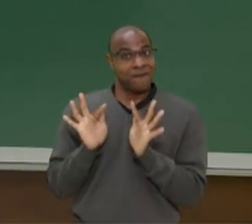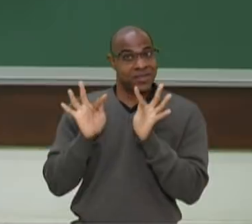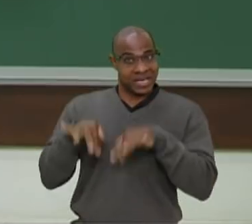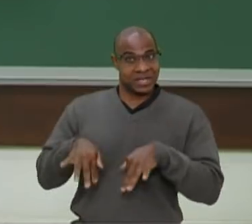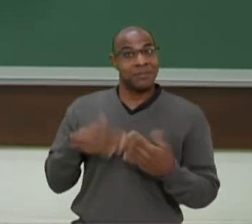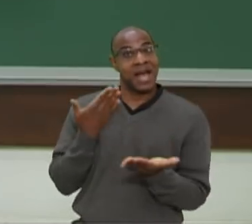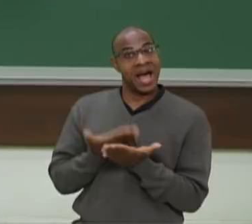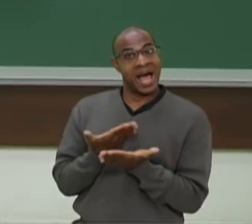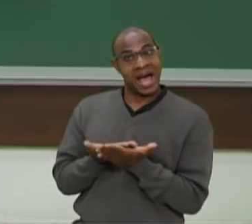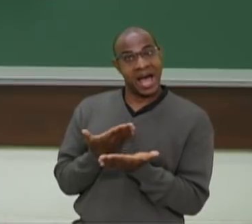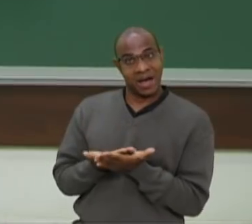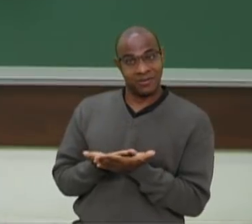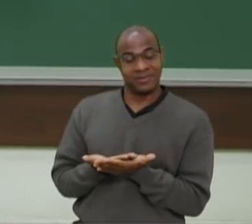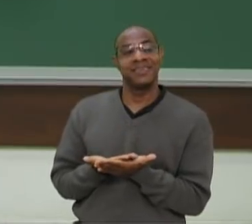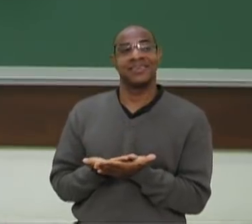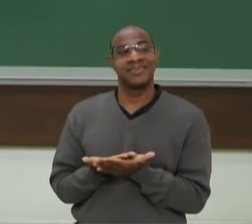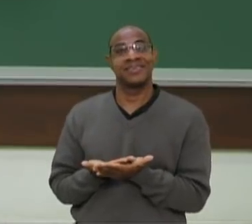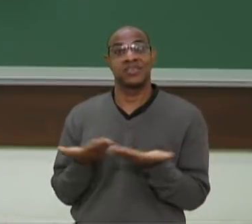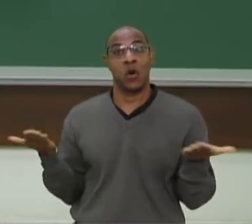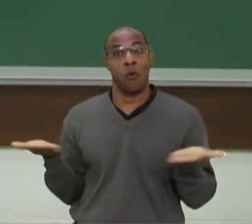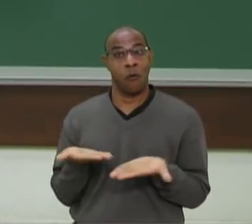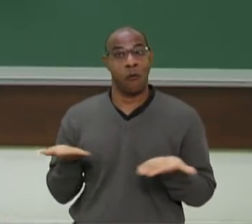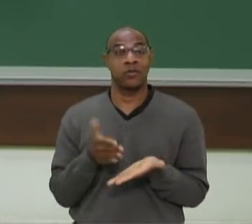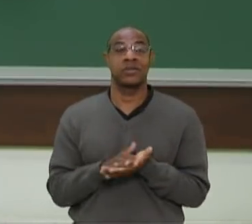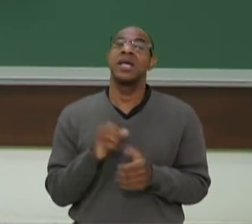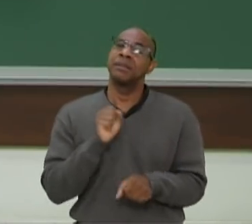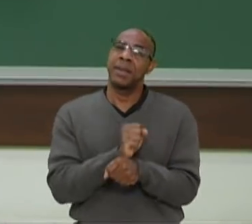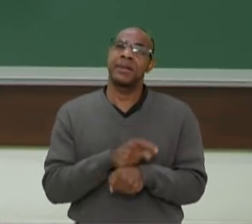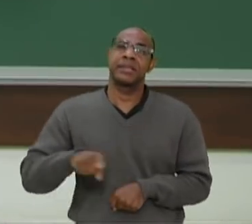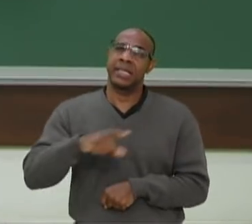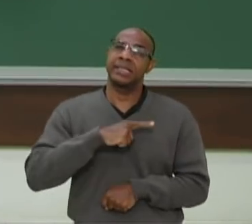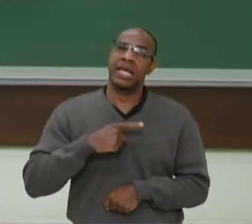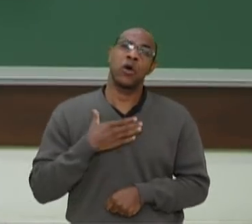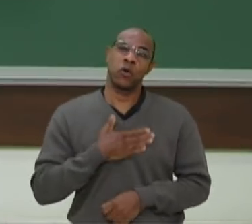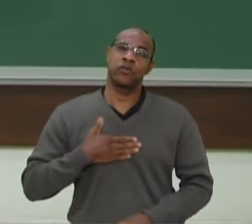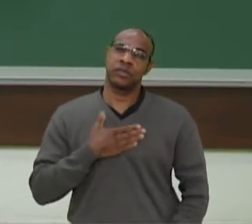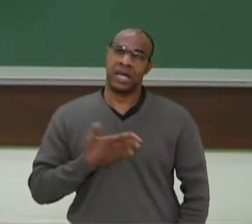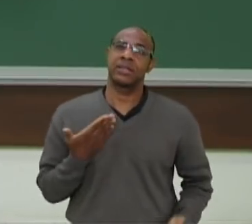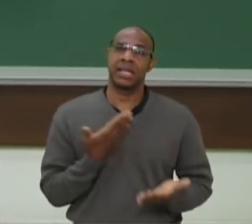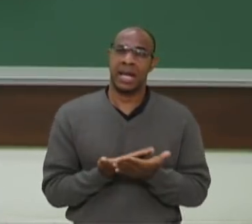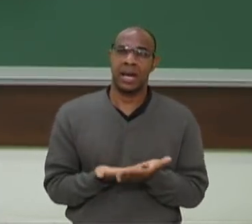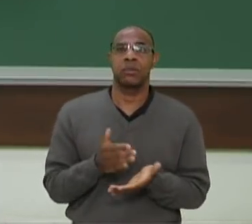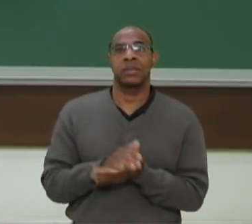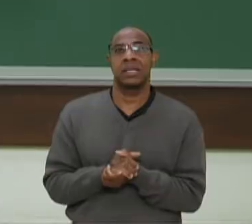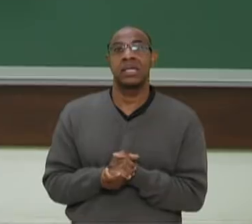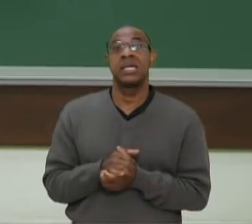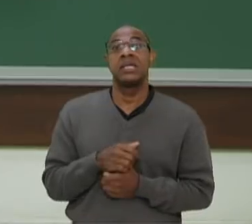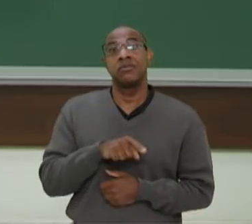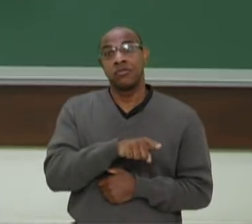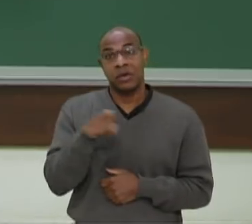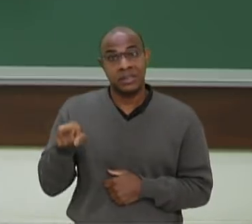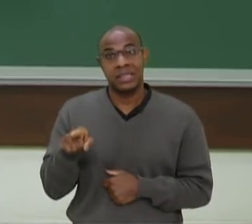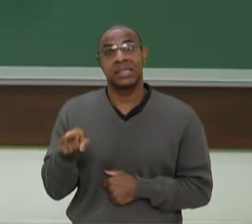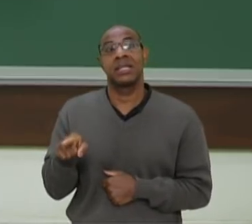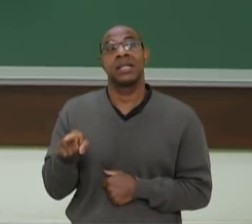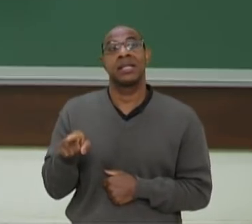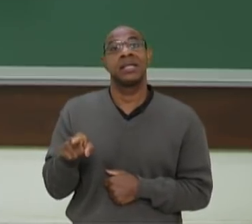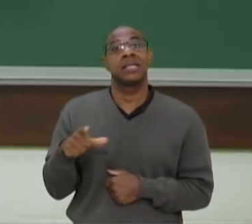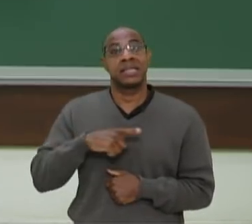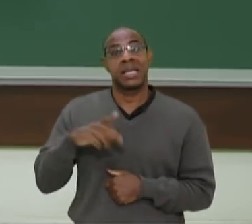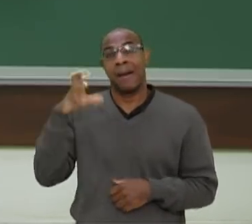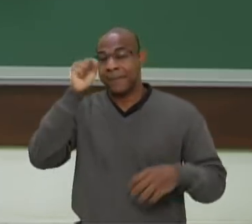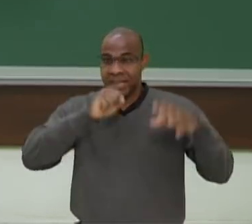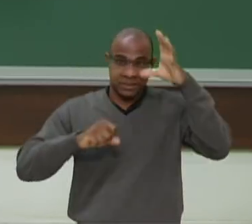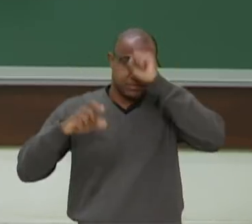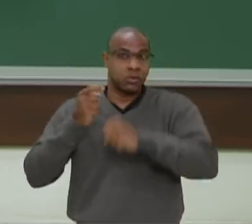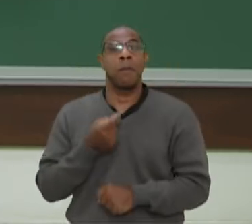Finalizamos mais uma aula de hoje. Eu espero que vocês tenham gostado dessa aula, que vocês tenham aprendido